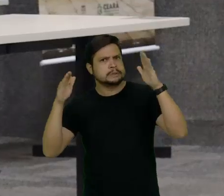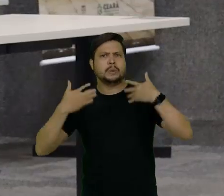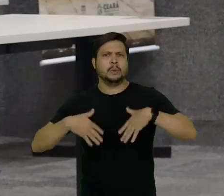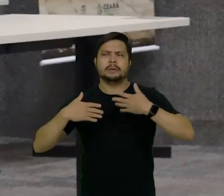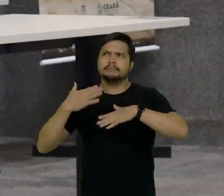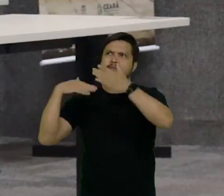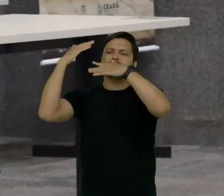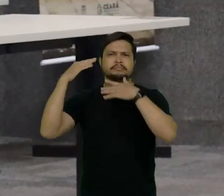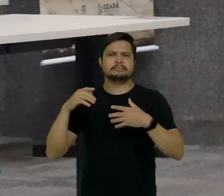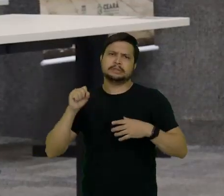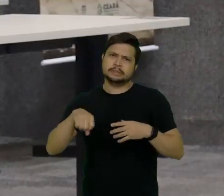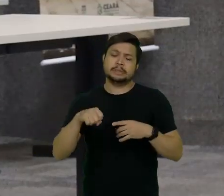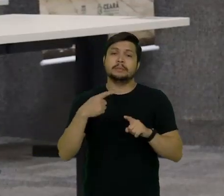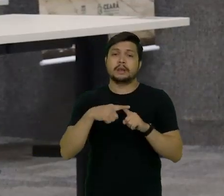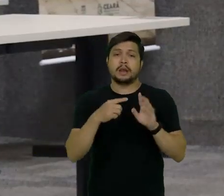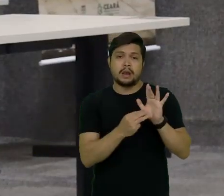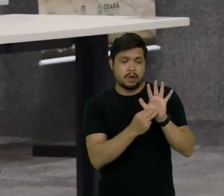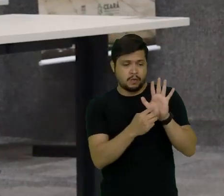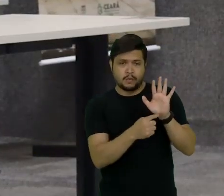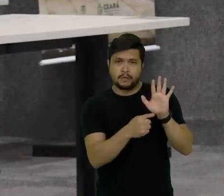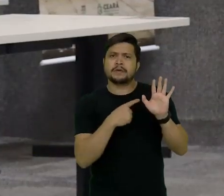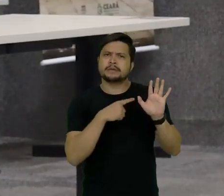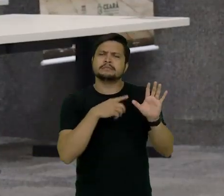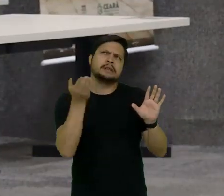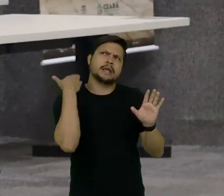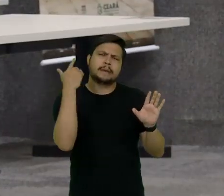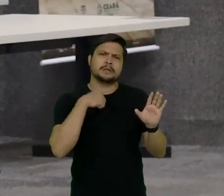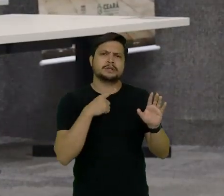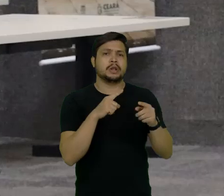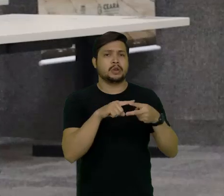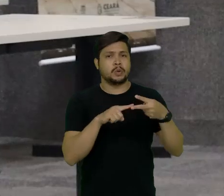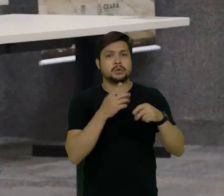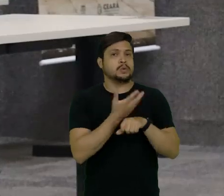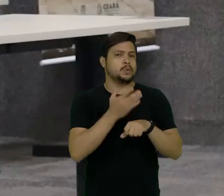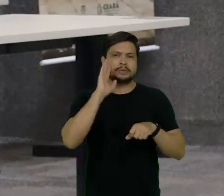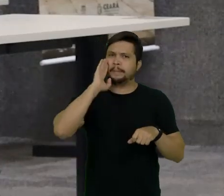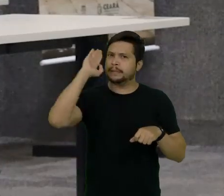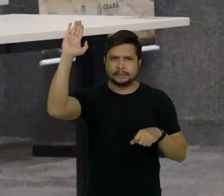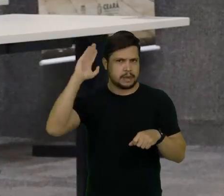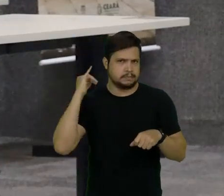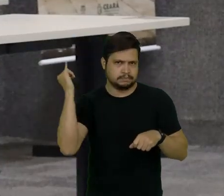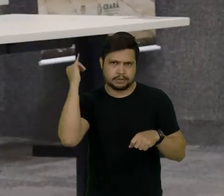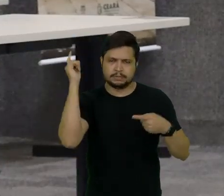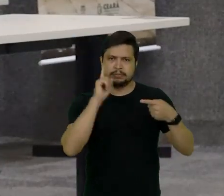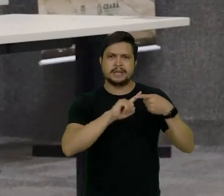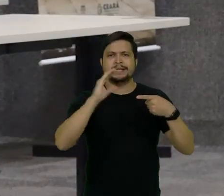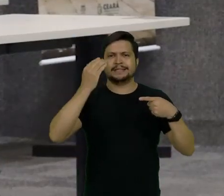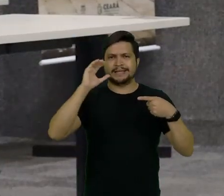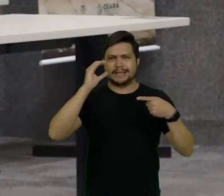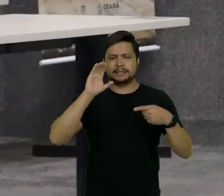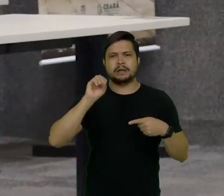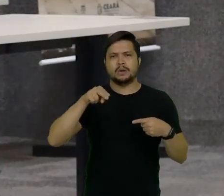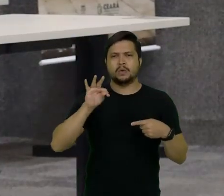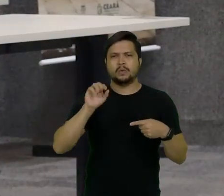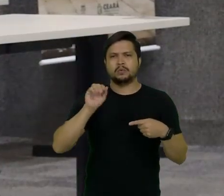novas perspectivas, porque a UVA era um curso, era uma faculdade, que só tinham 2 cursos que tinham valor. Era as